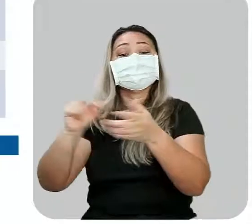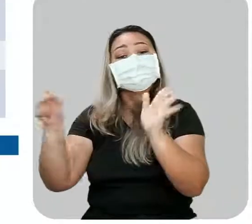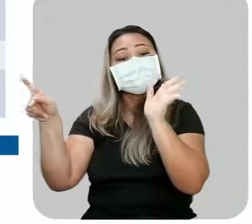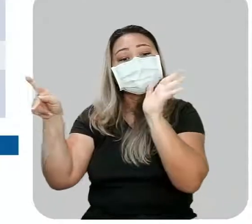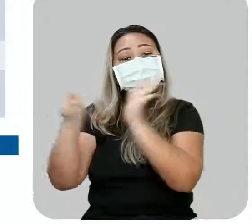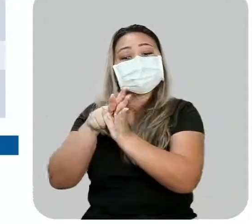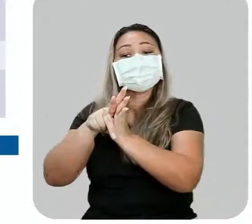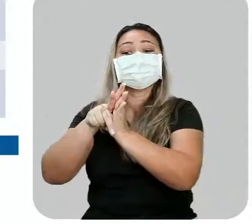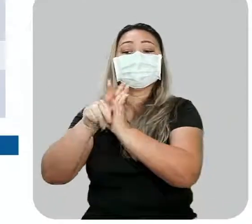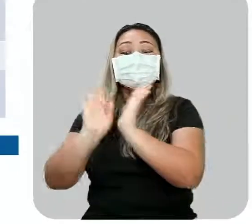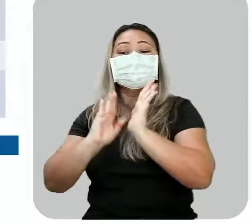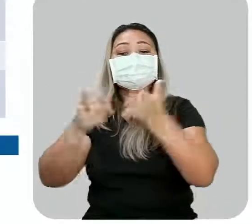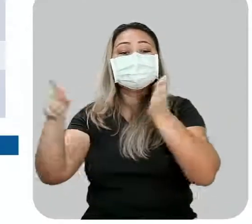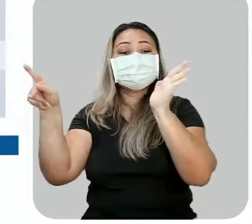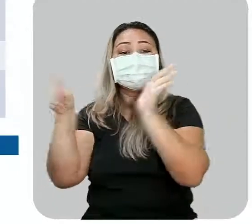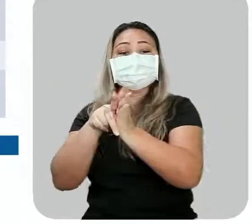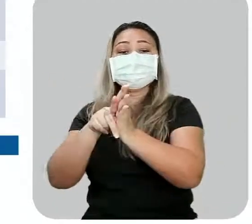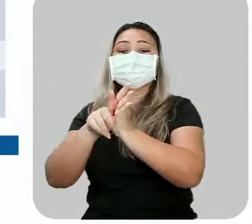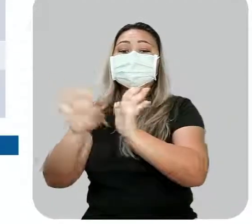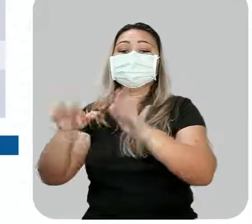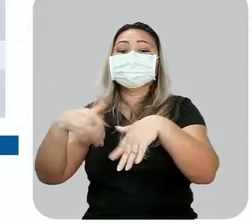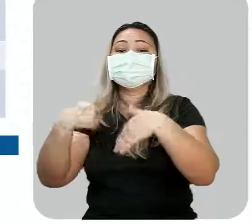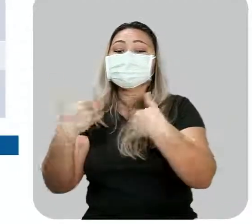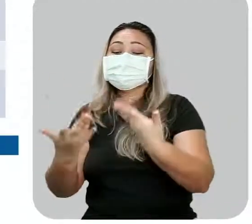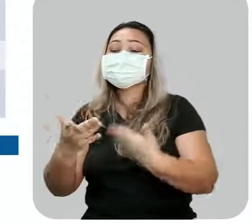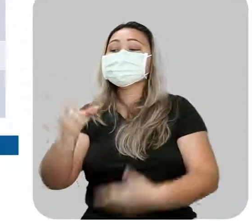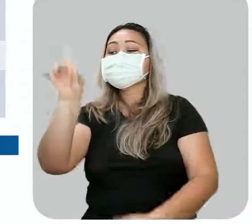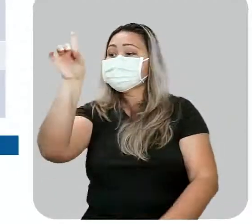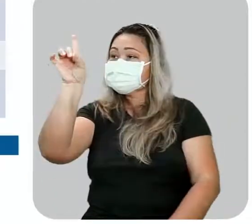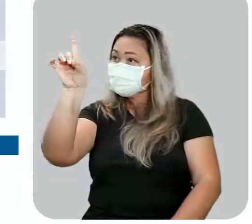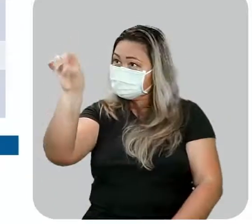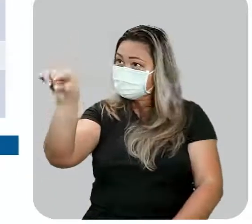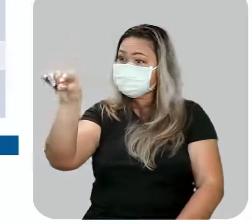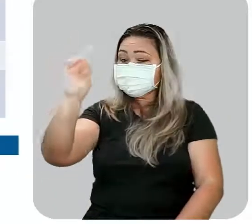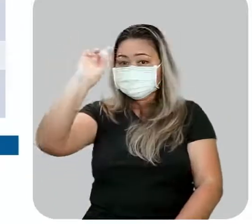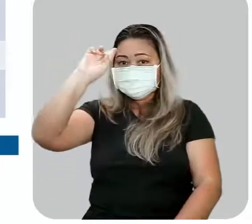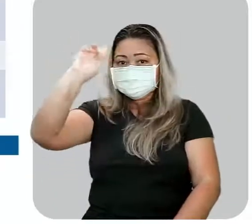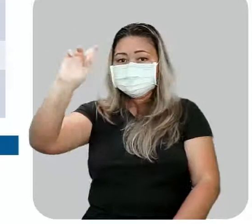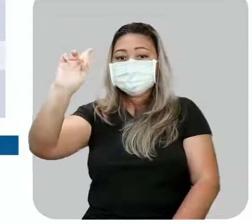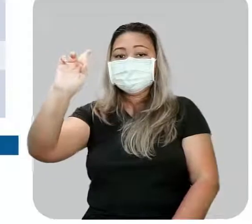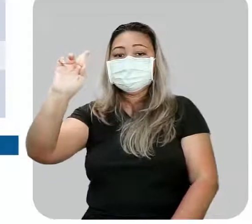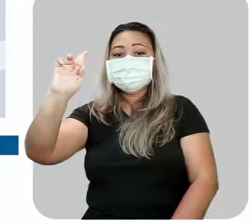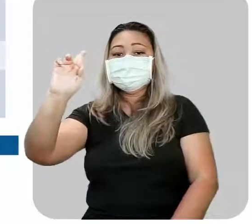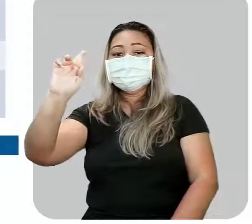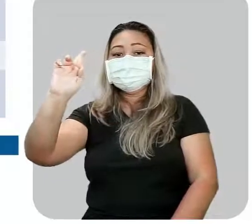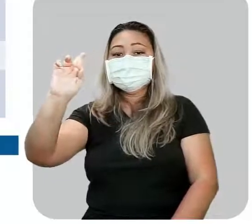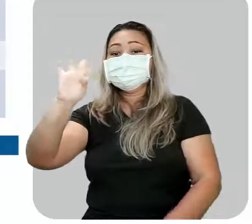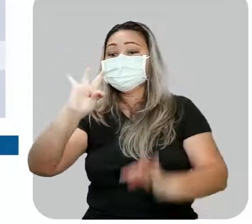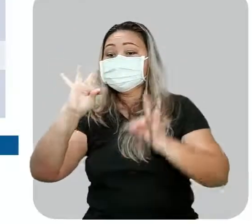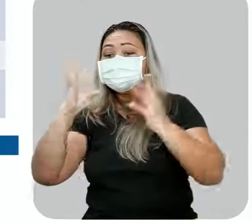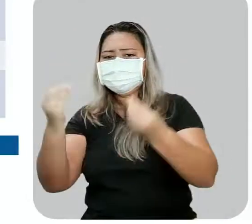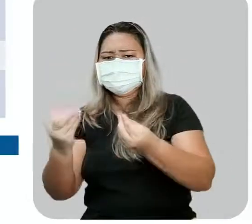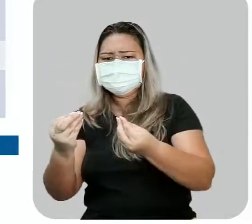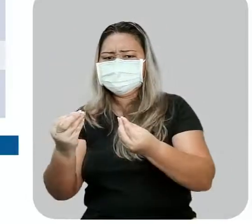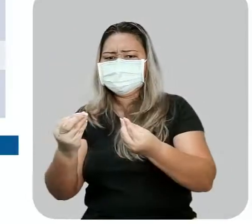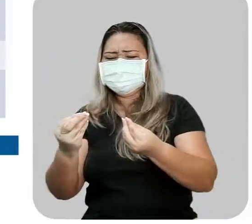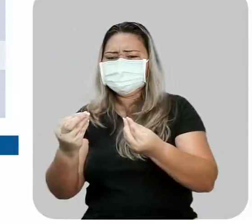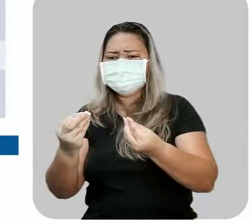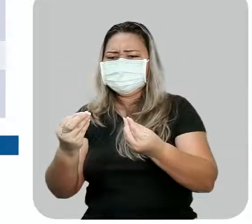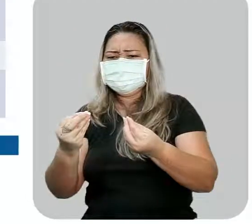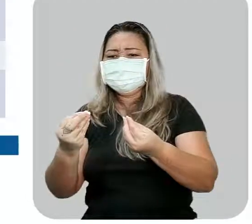vai ser verbo transitivo indireto. Esse diretor assiste a